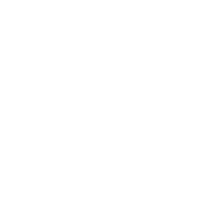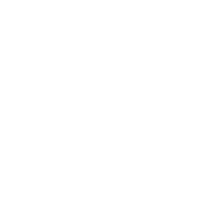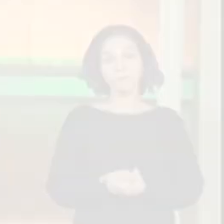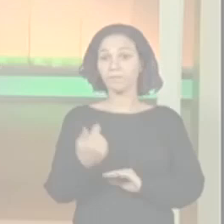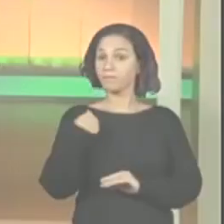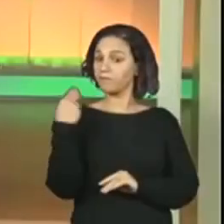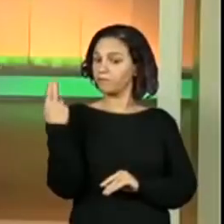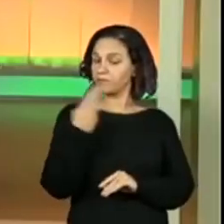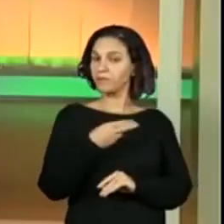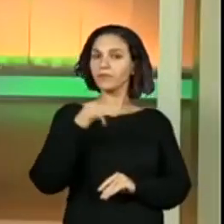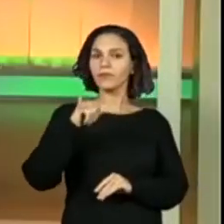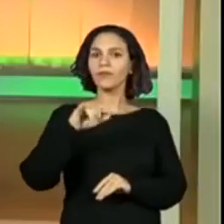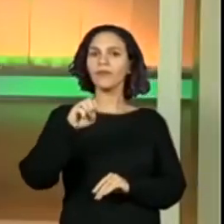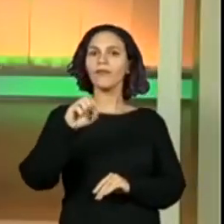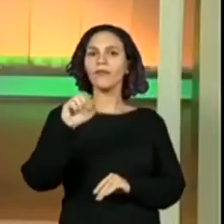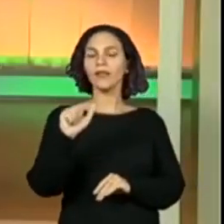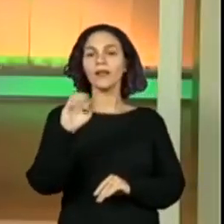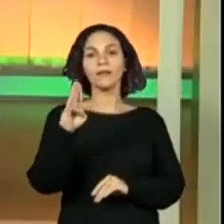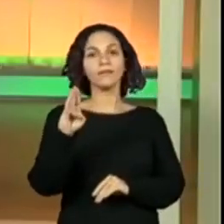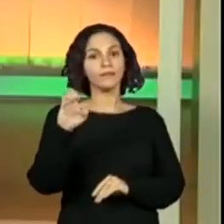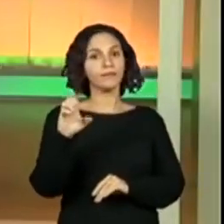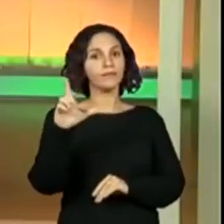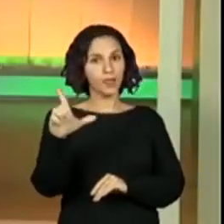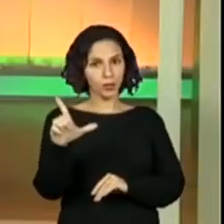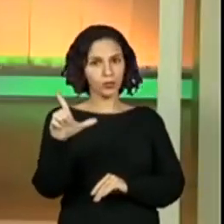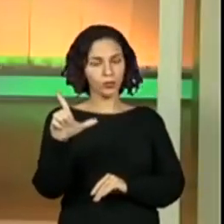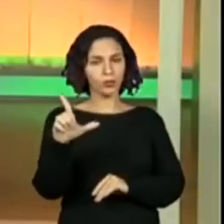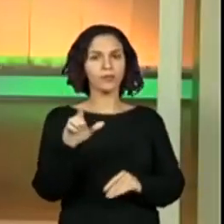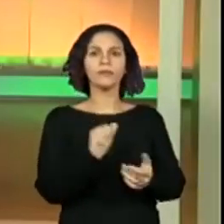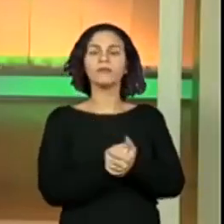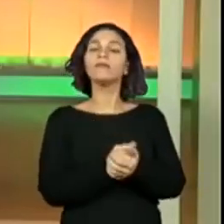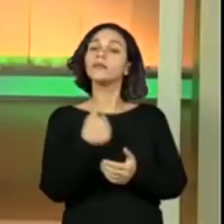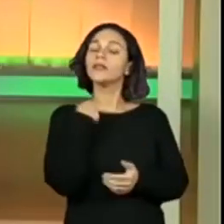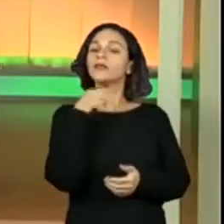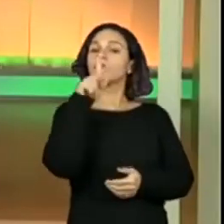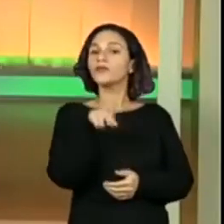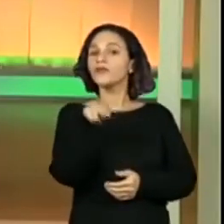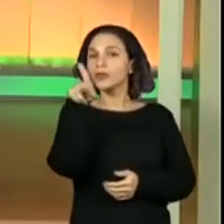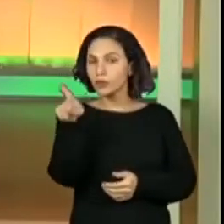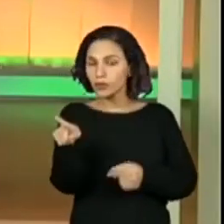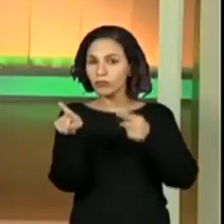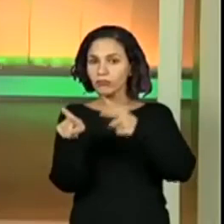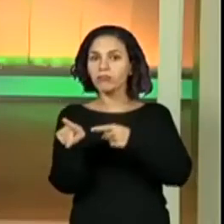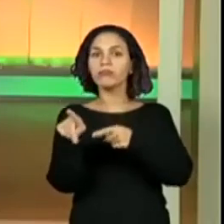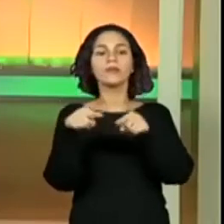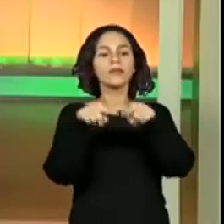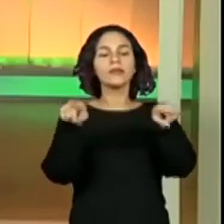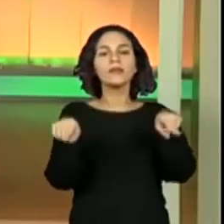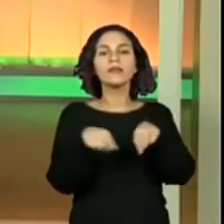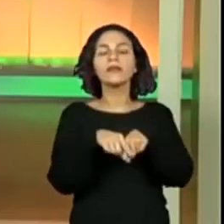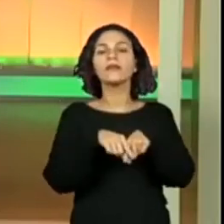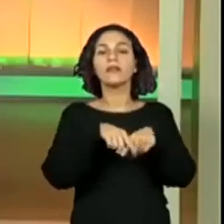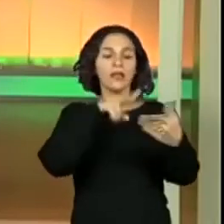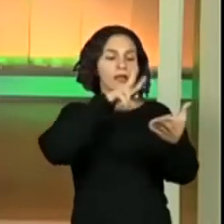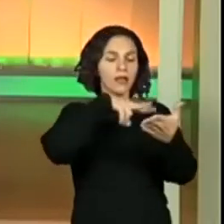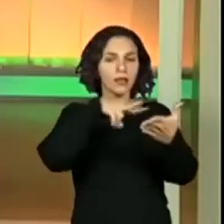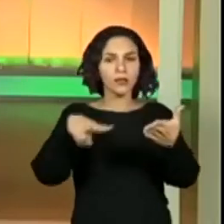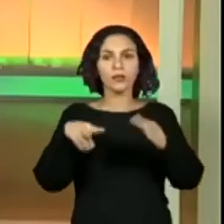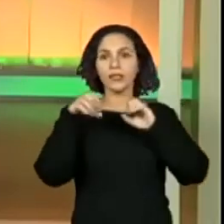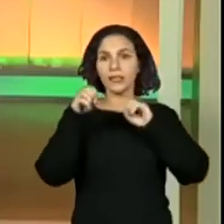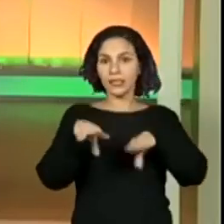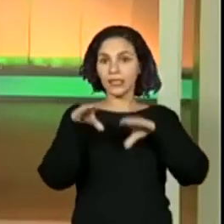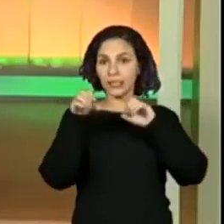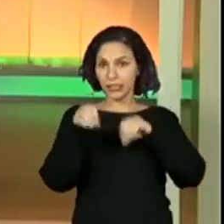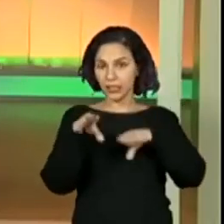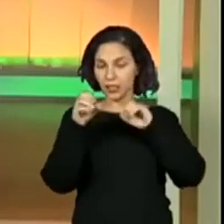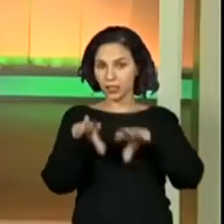Meu nome é Isabel Cristina, sou professora responsável pela sala de leitura de uma escola de ensino integral, a